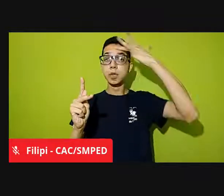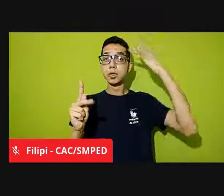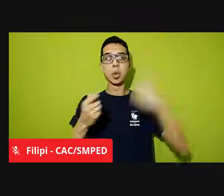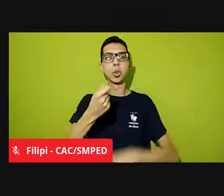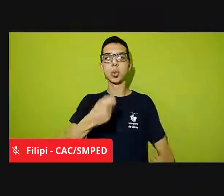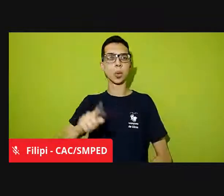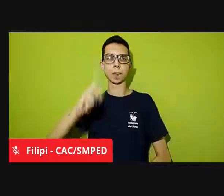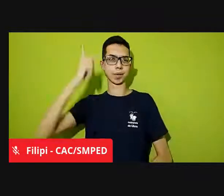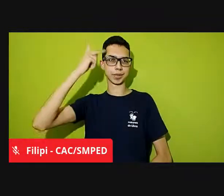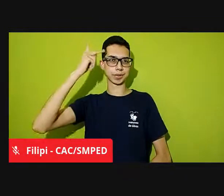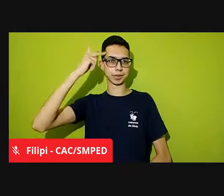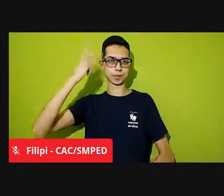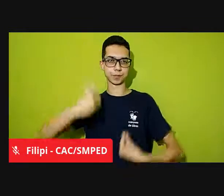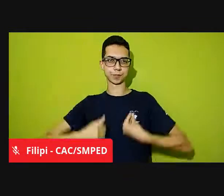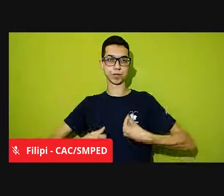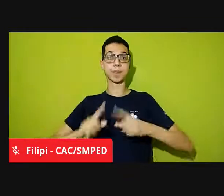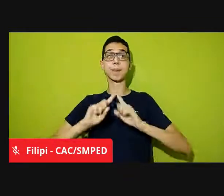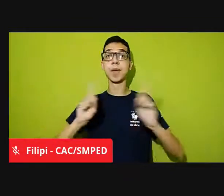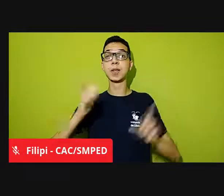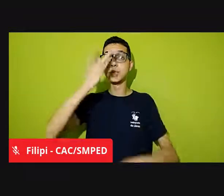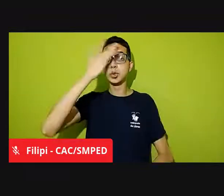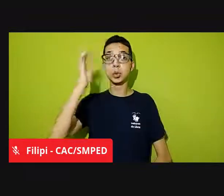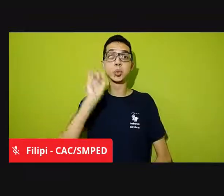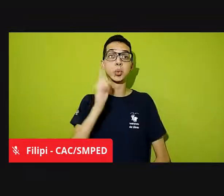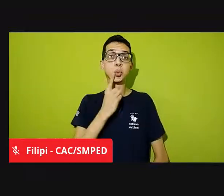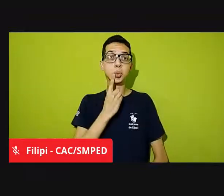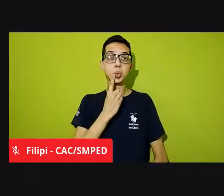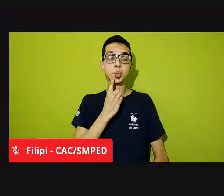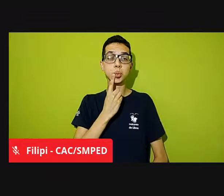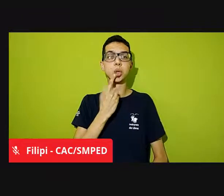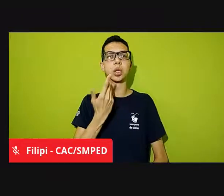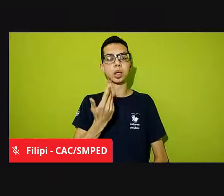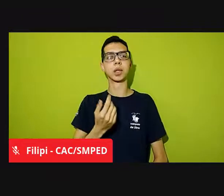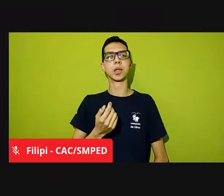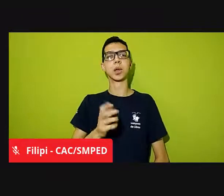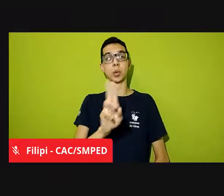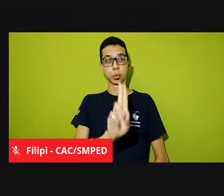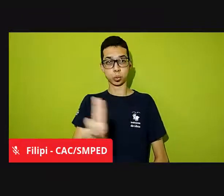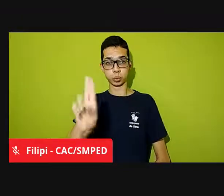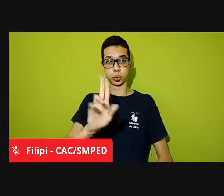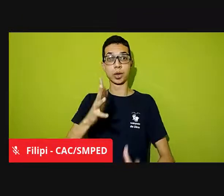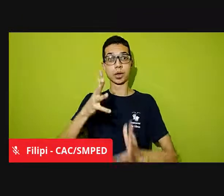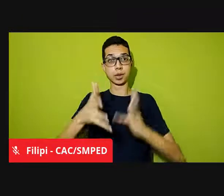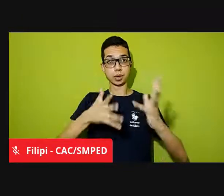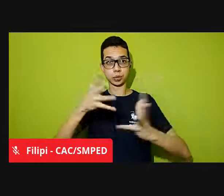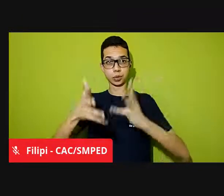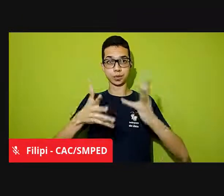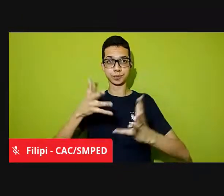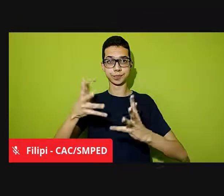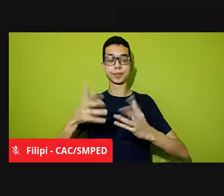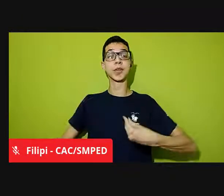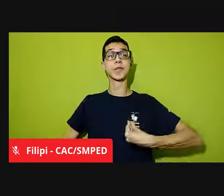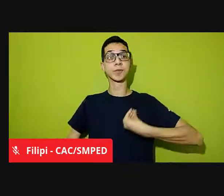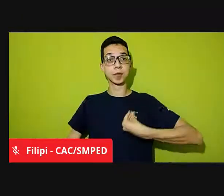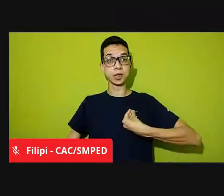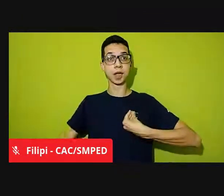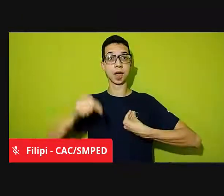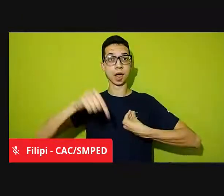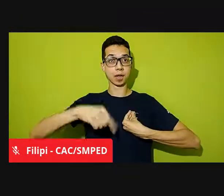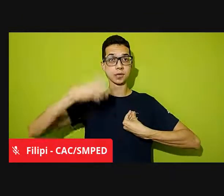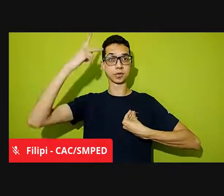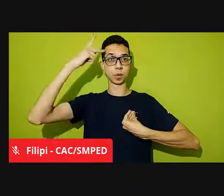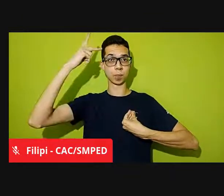com deficiência auditiva, usuária da língua brasileira de sinais e que esteja na cidade de São Paulo